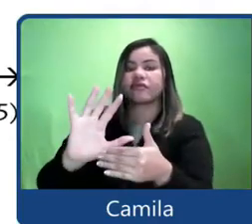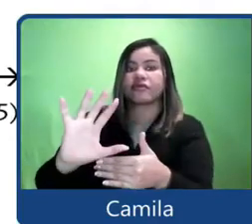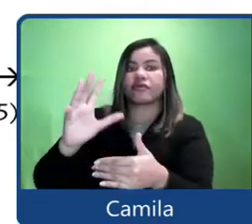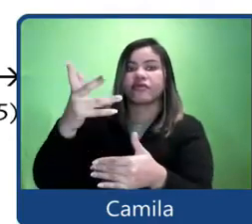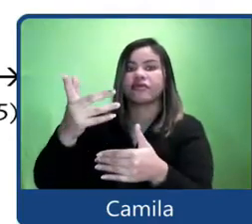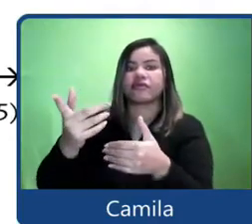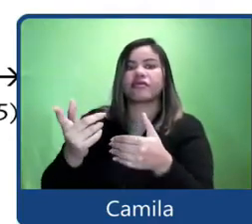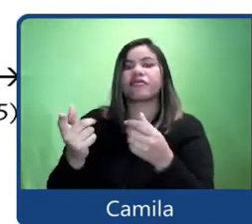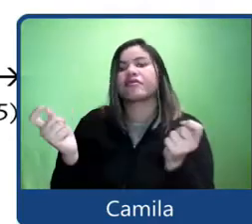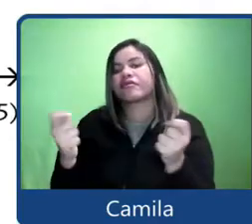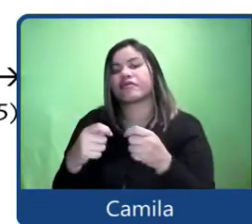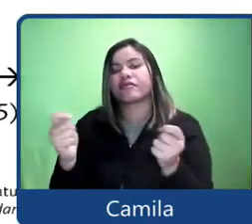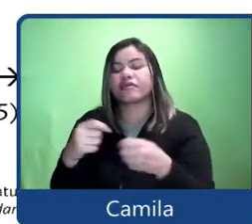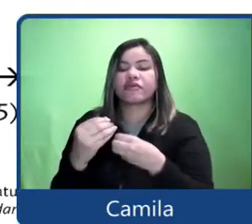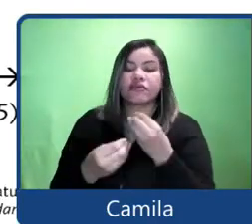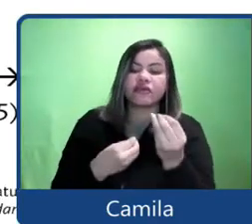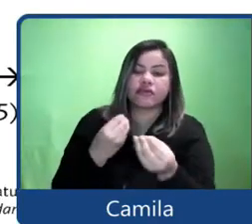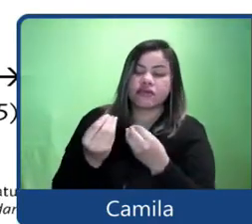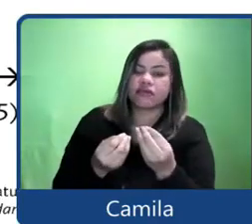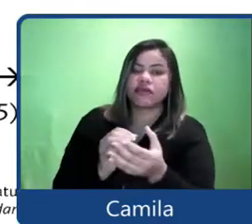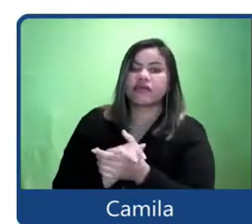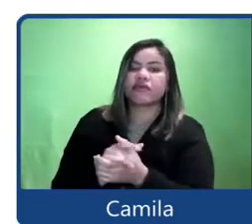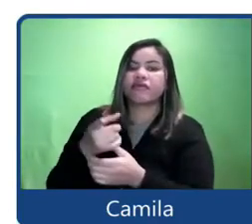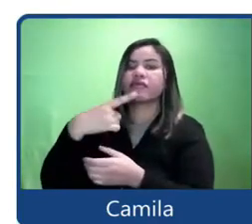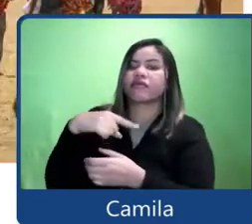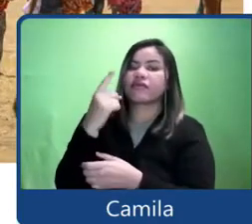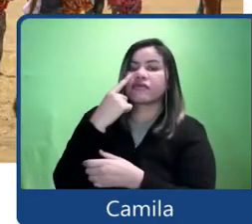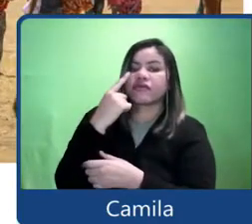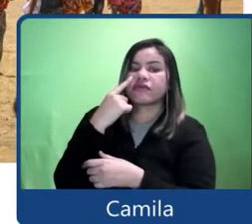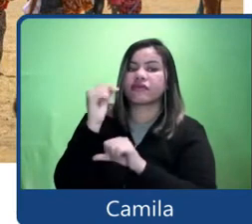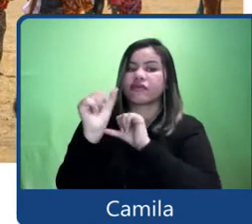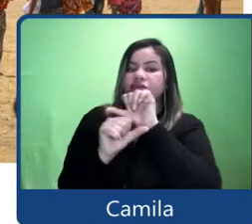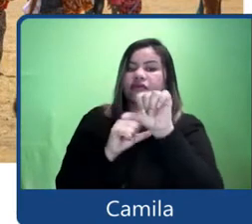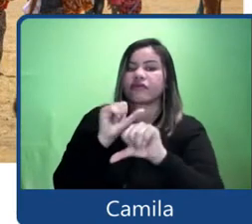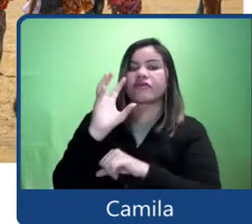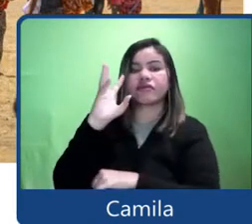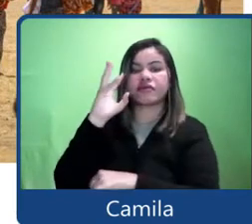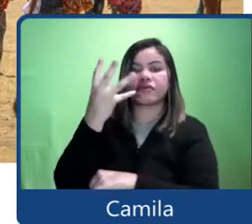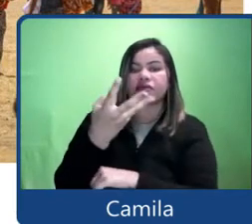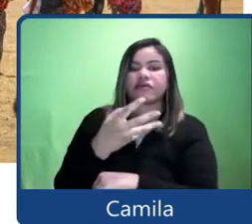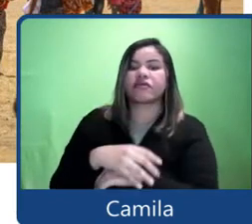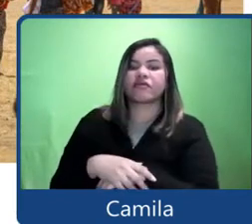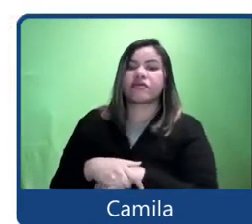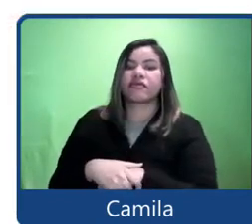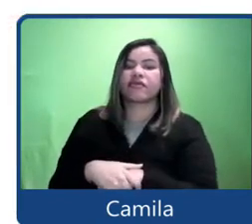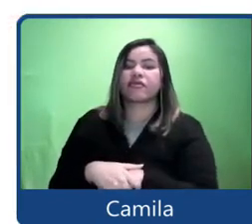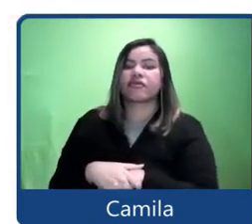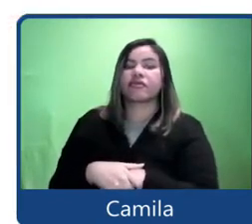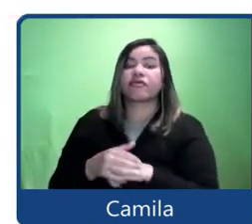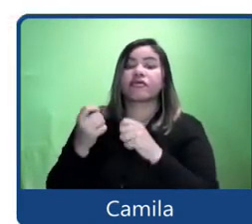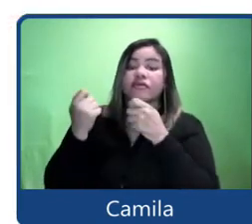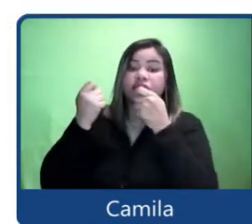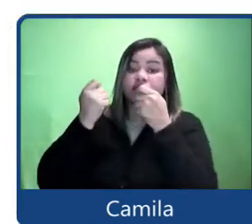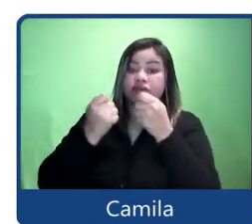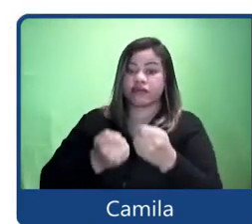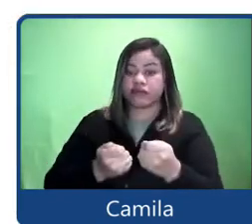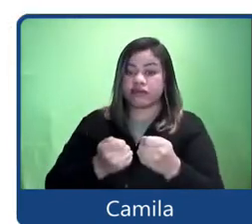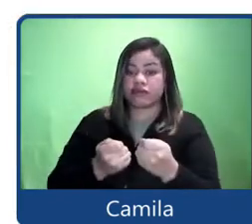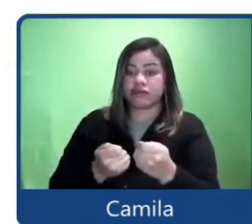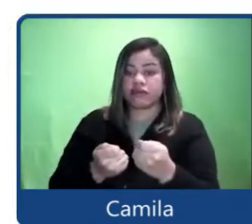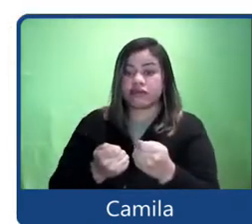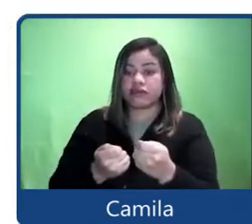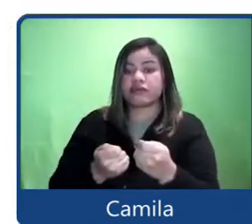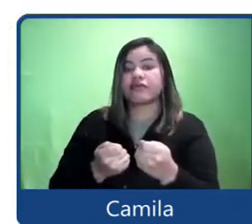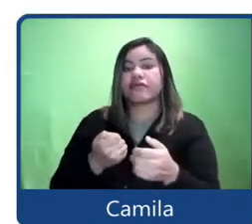a gente vê, né, com as mudanças climáticas. E a resiliência, que seria,